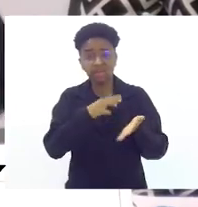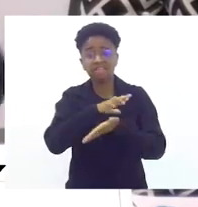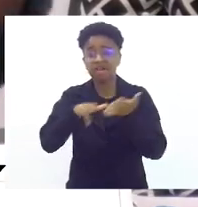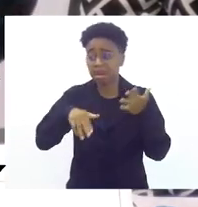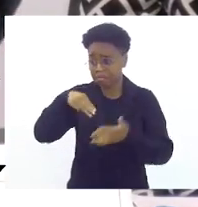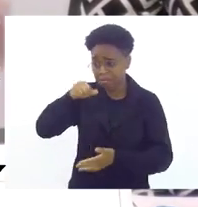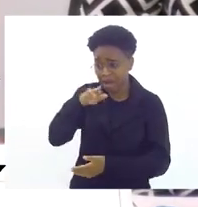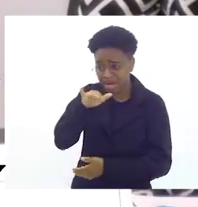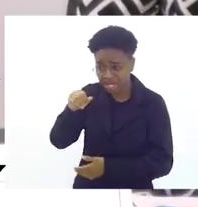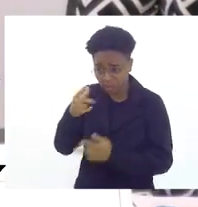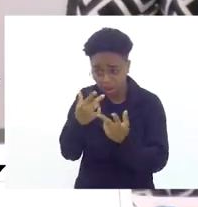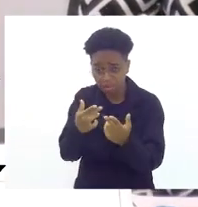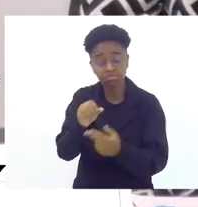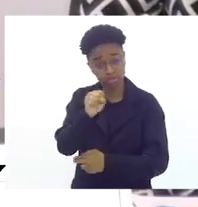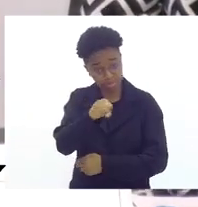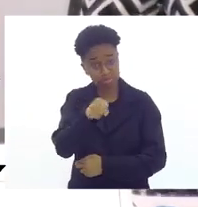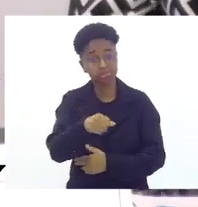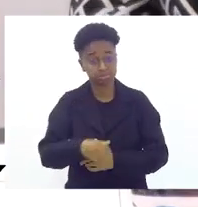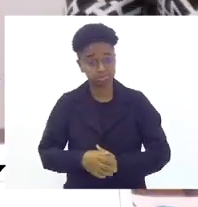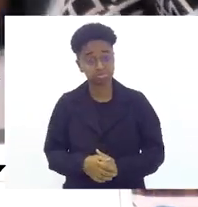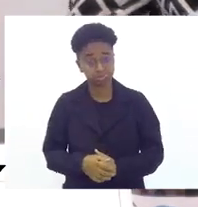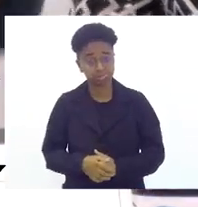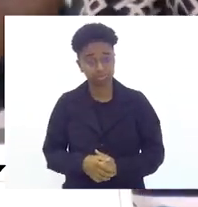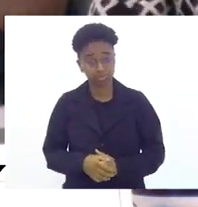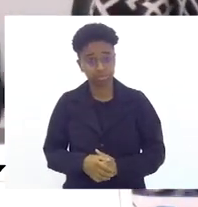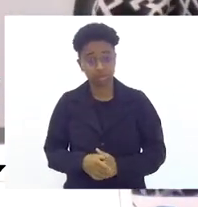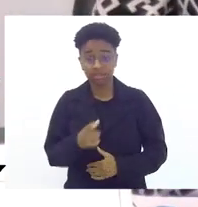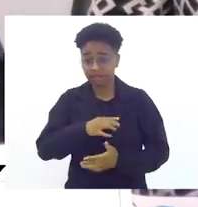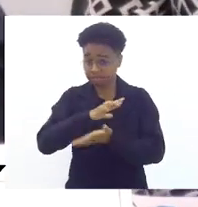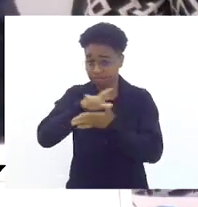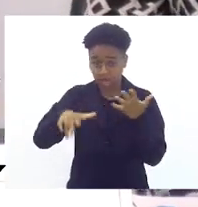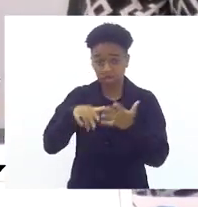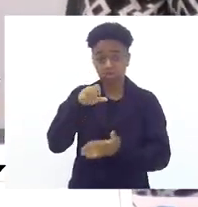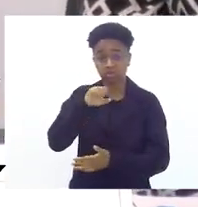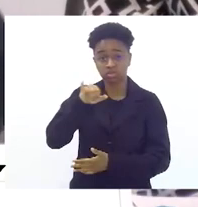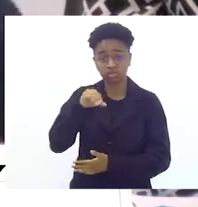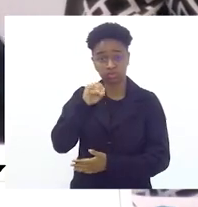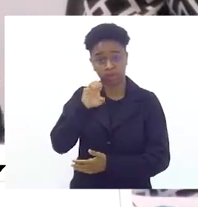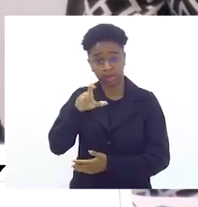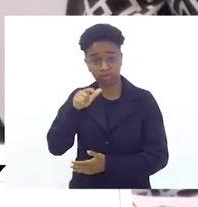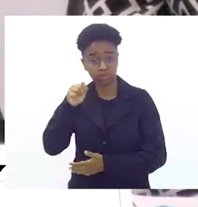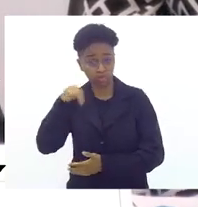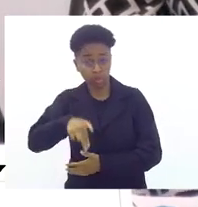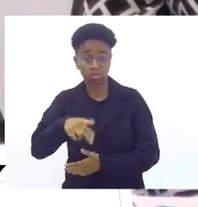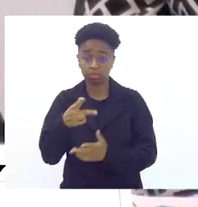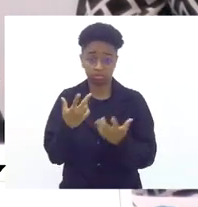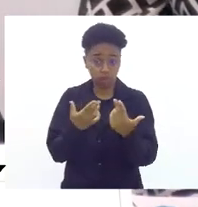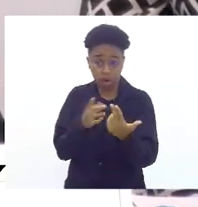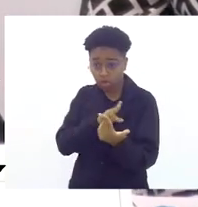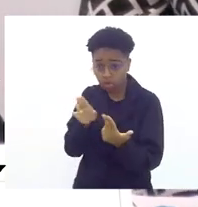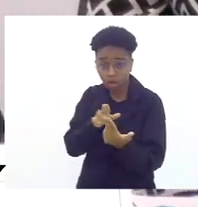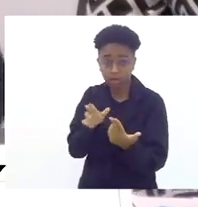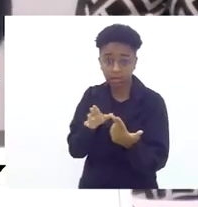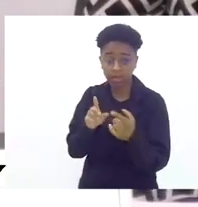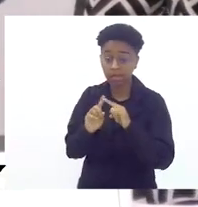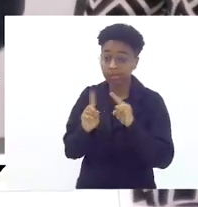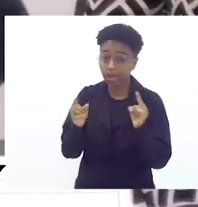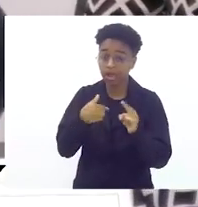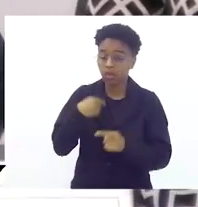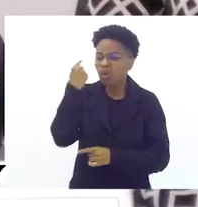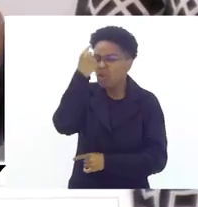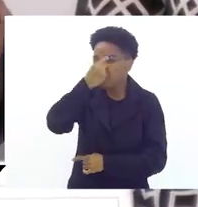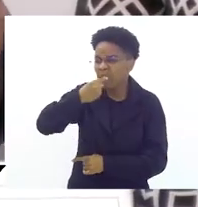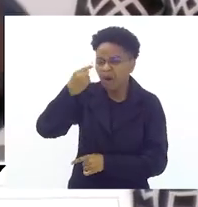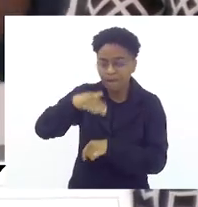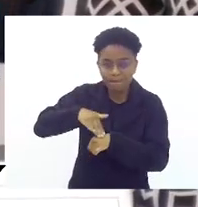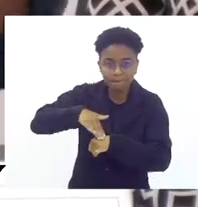Marias tem várias Marias sim apareceu vários Joelson apareceu vários Joelson e eu fiquei mais de uma